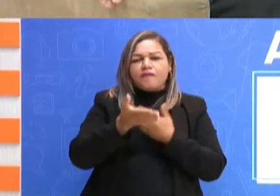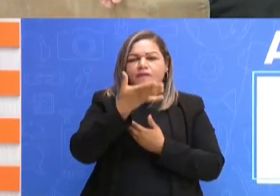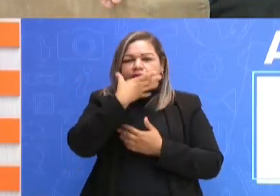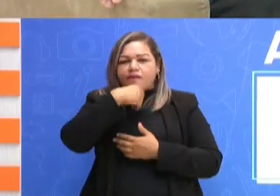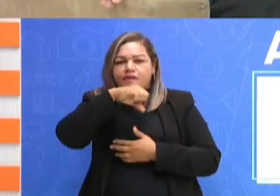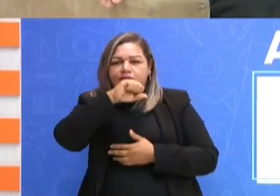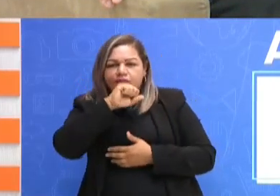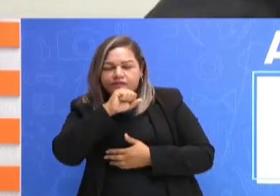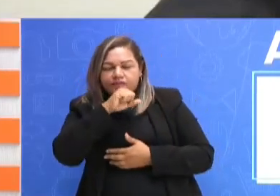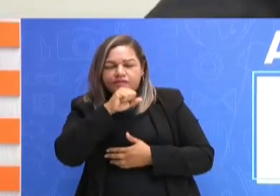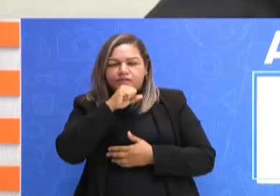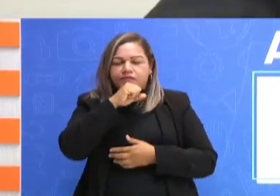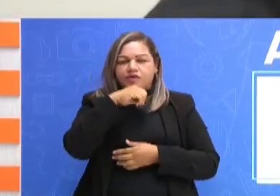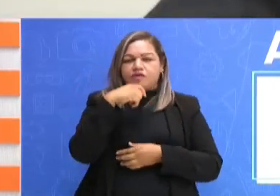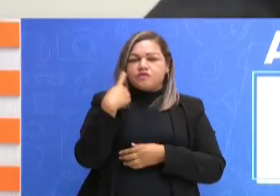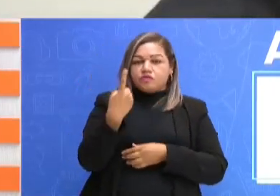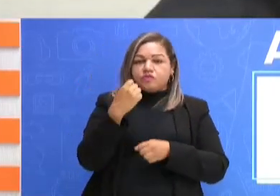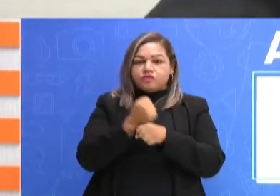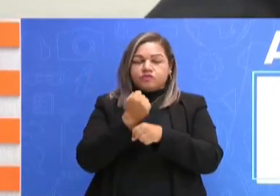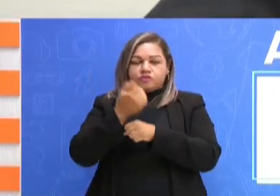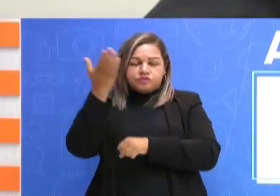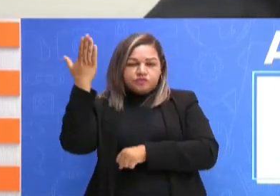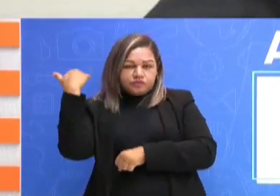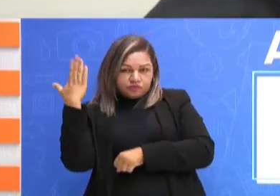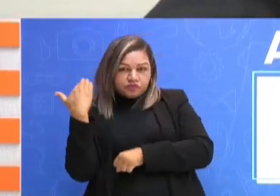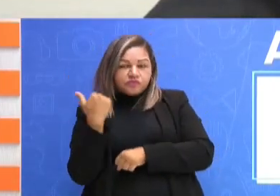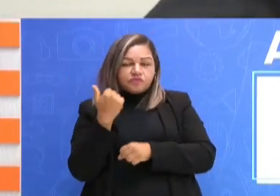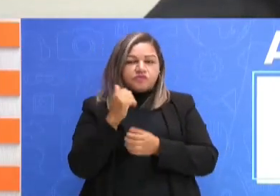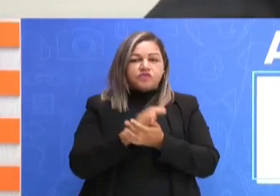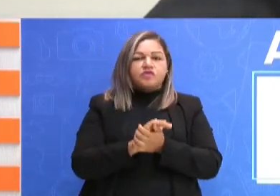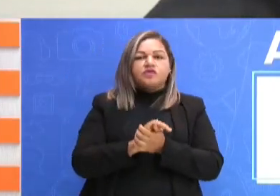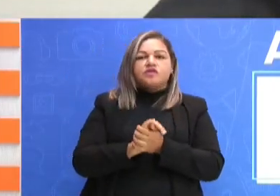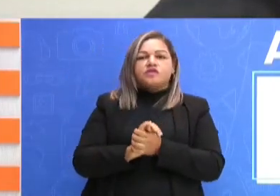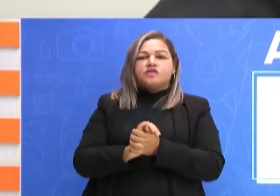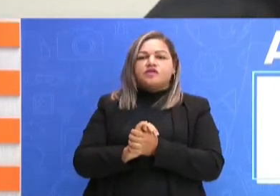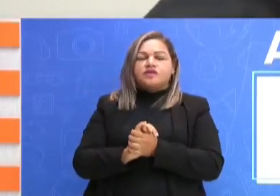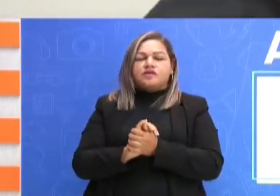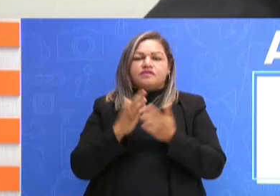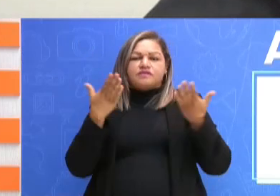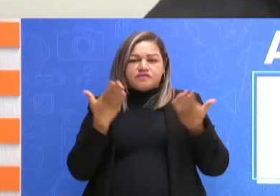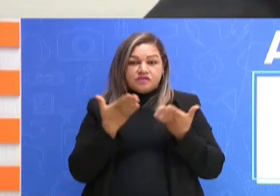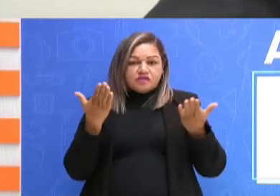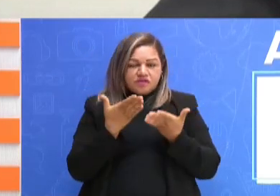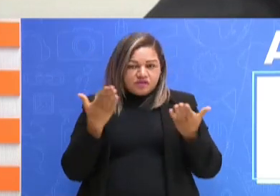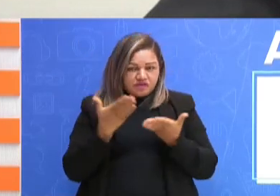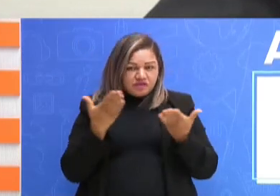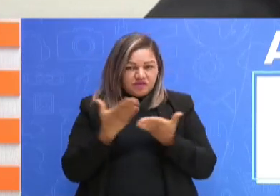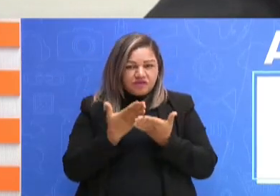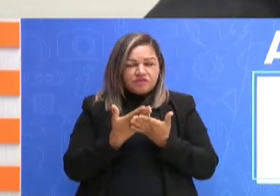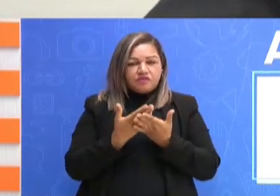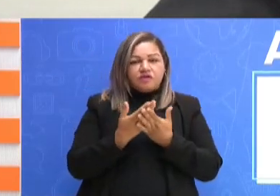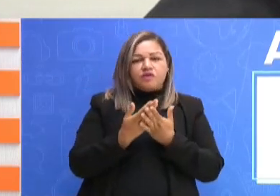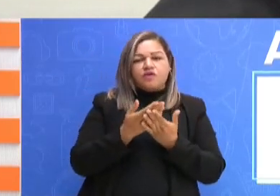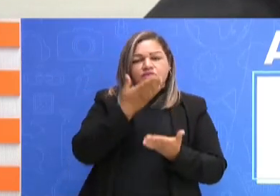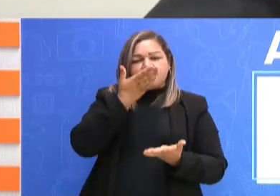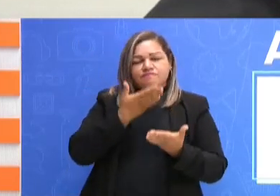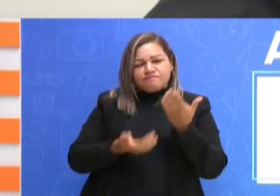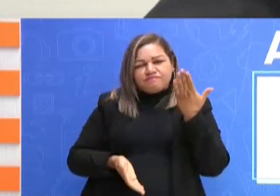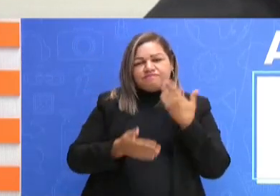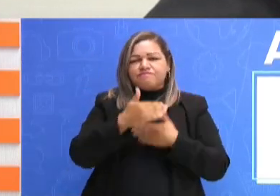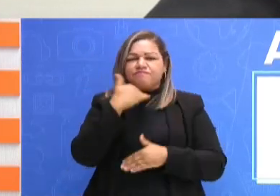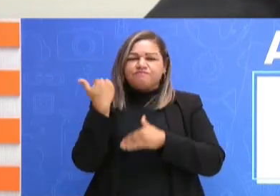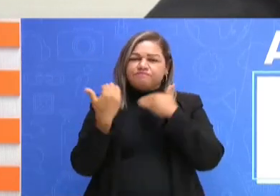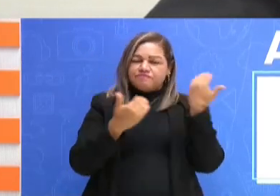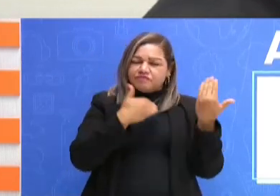quase um ano atrás, né? Nosso saudoso deputado das mães, Zé Gentil. E agora, recentemente, o senhor perdeu o seu irmão,